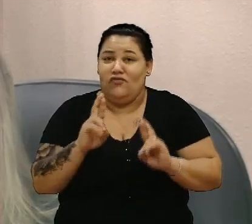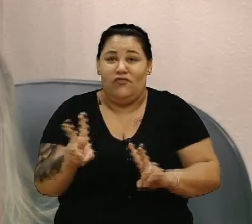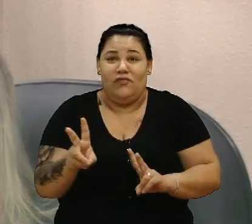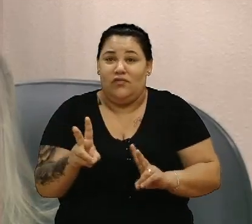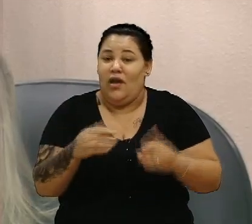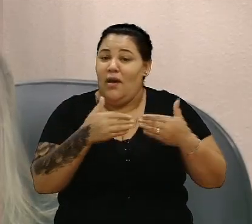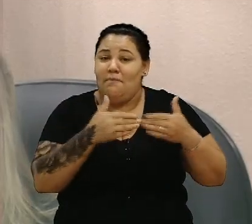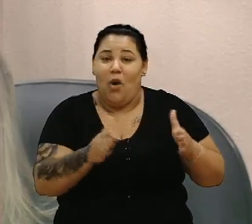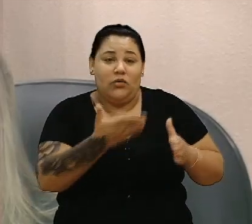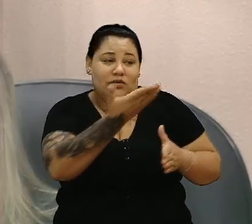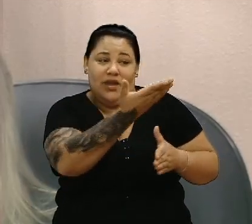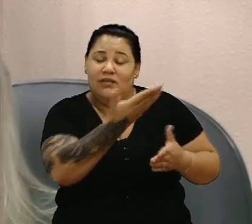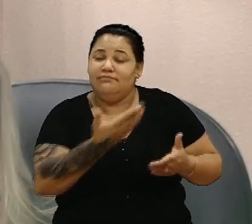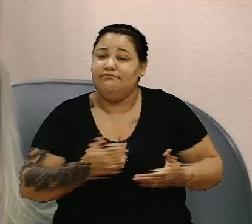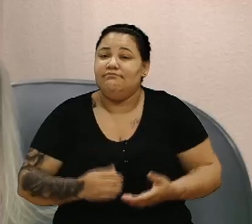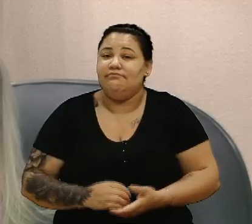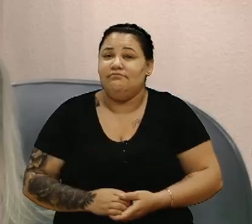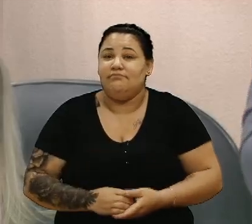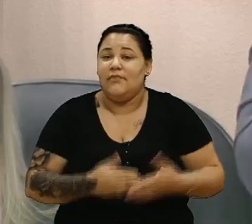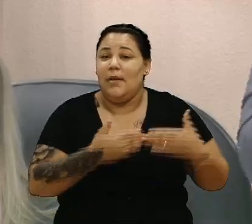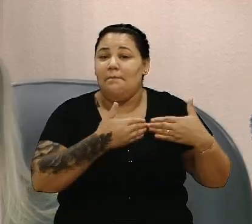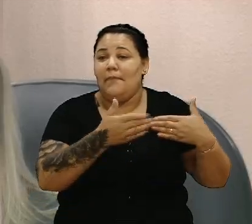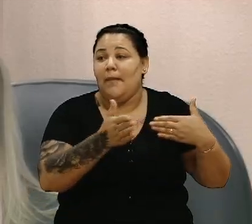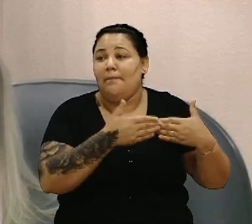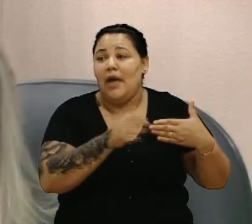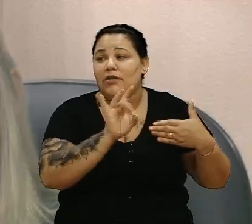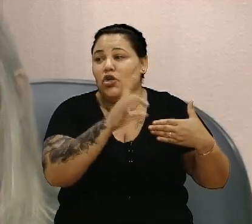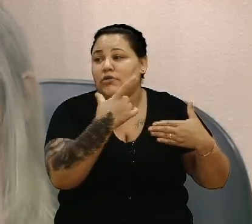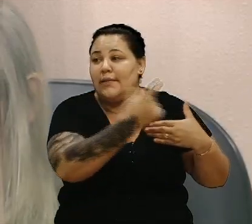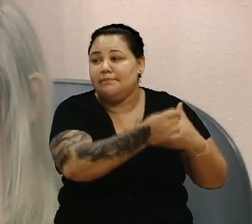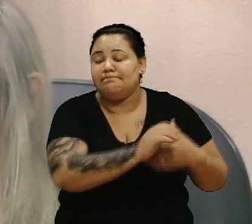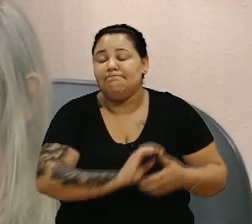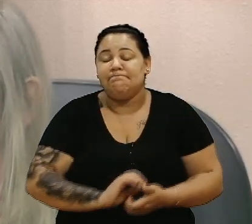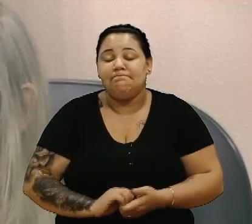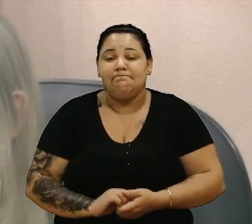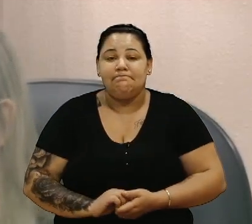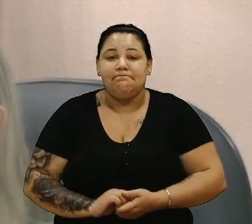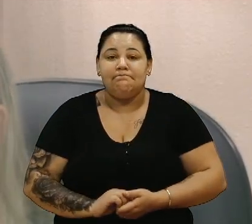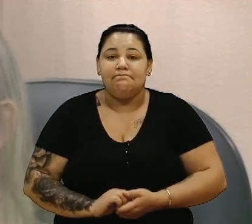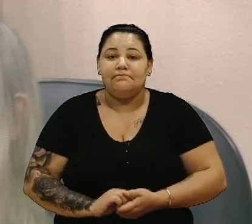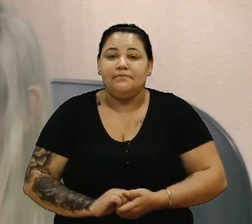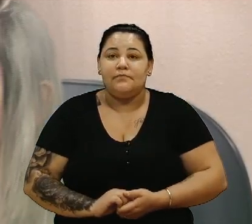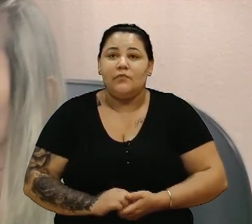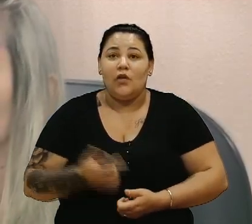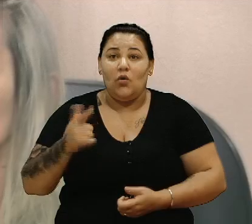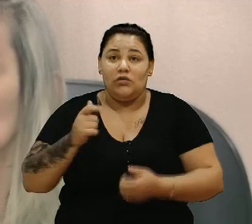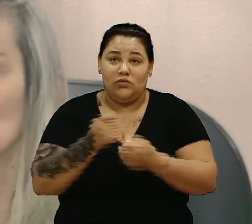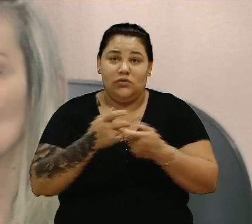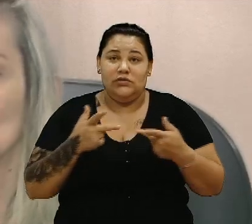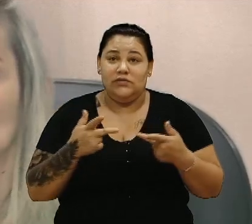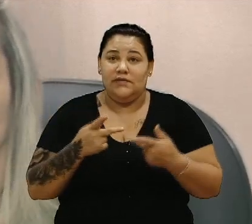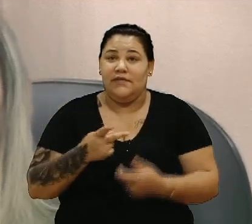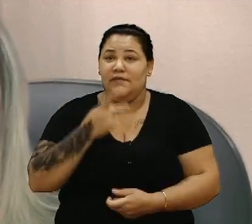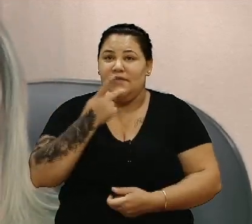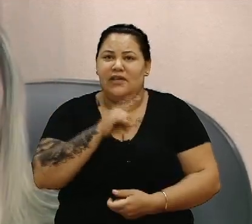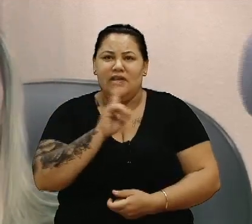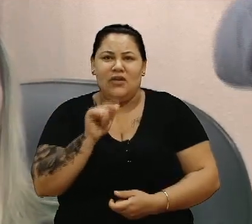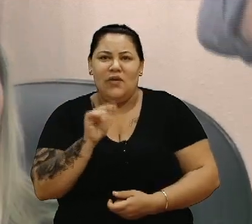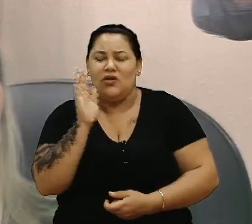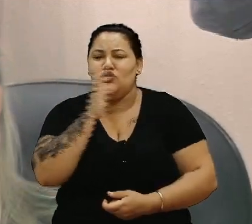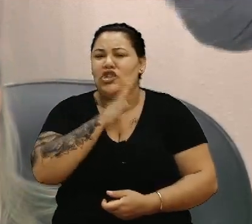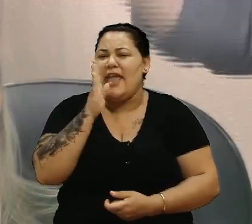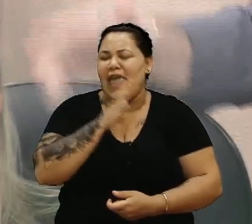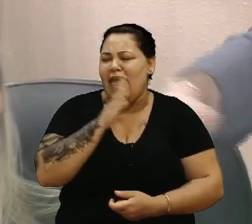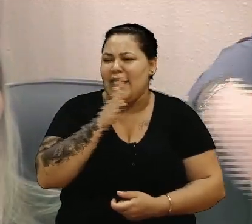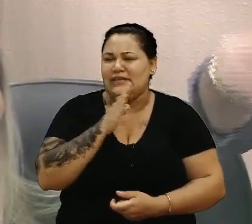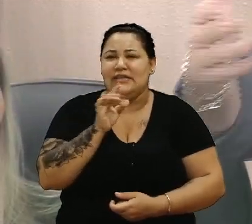ali. Já começa por aí. Outra coisa, ficam dizendo que não é regime de urgência, ficam dizendo